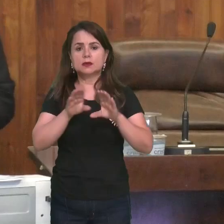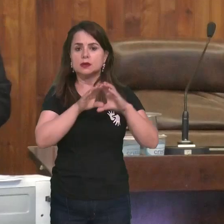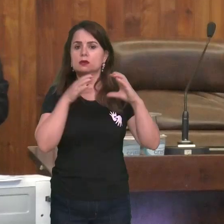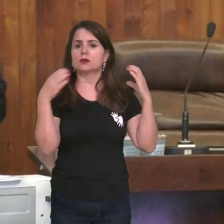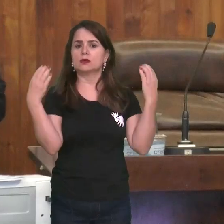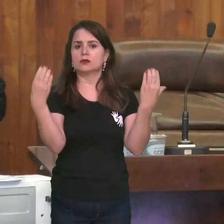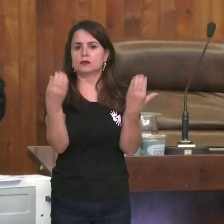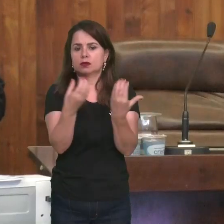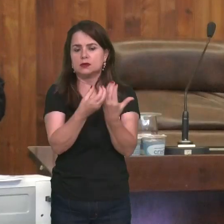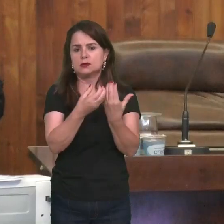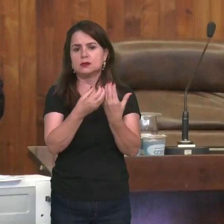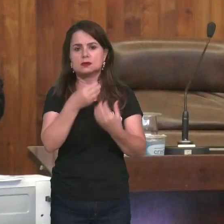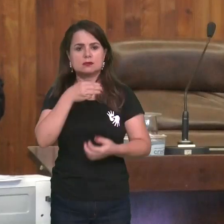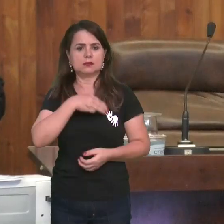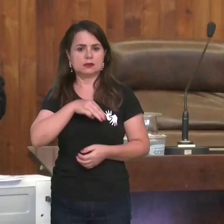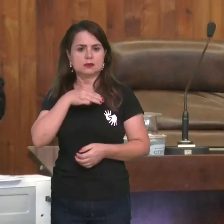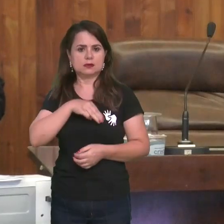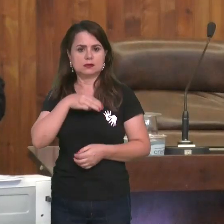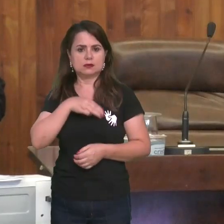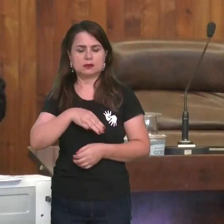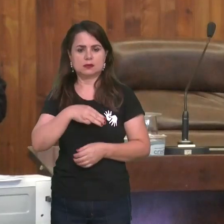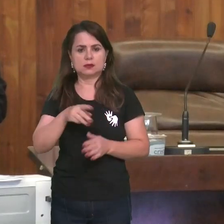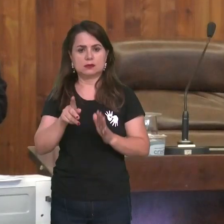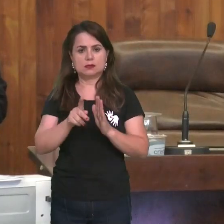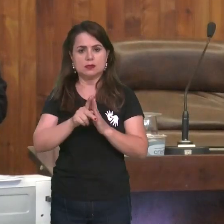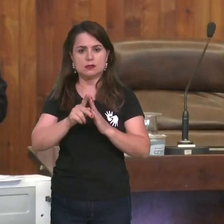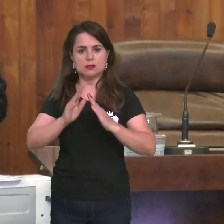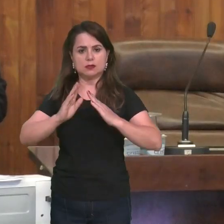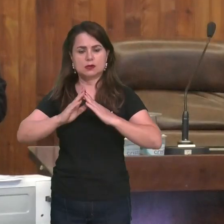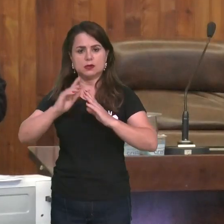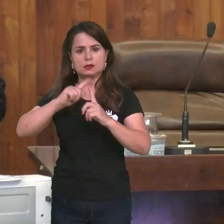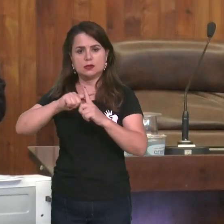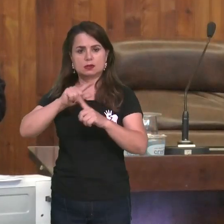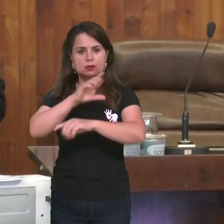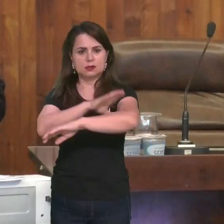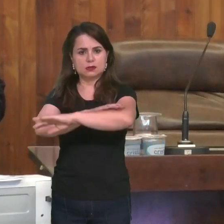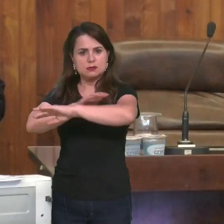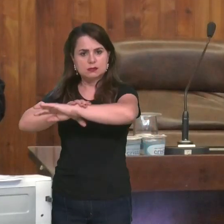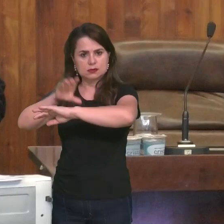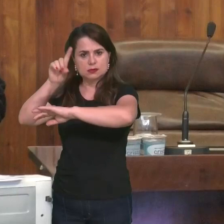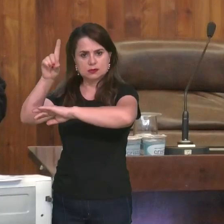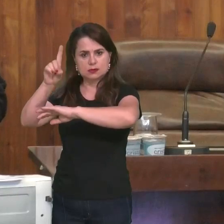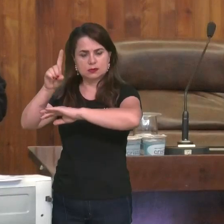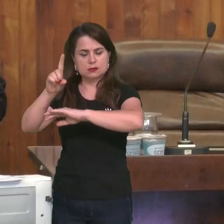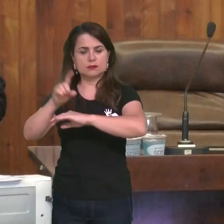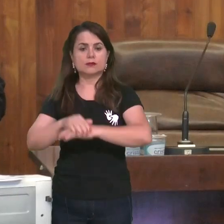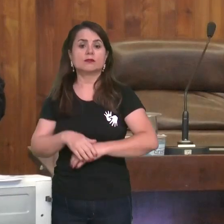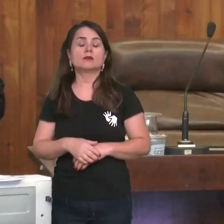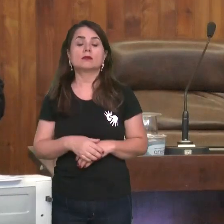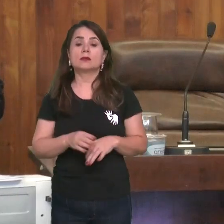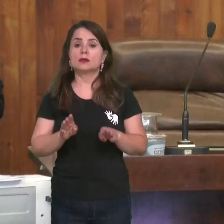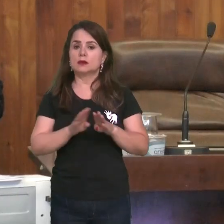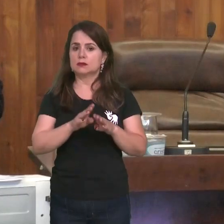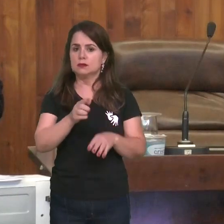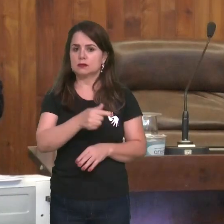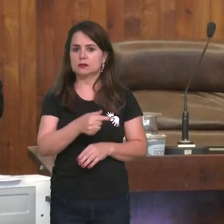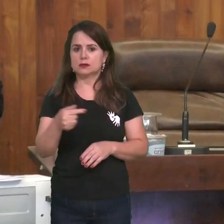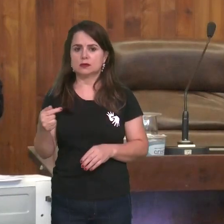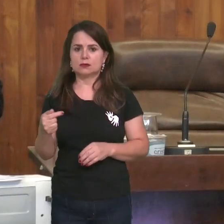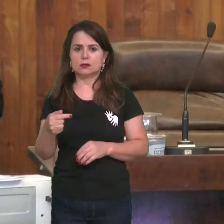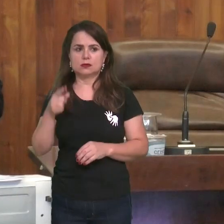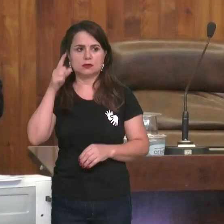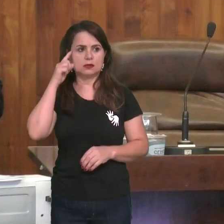missionária da Igreja Evangélica Assembleia de Deus e Marília na semana que compreende